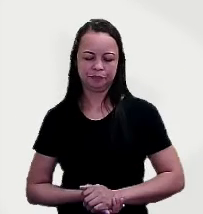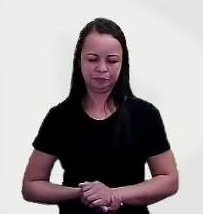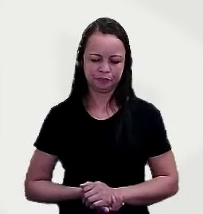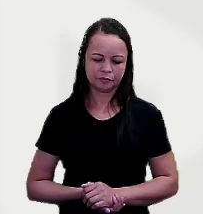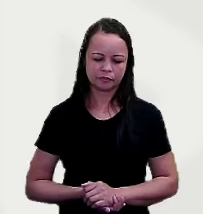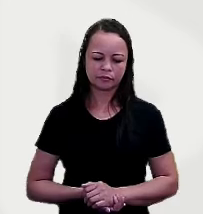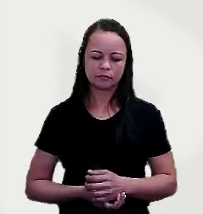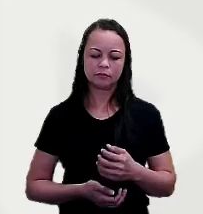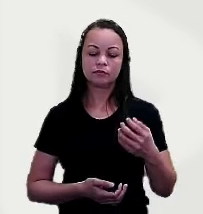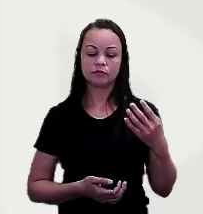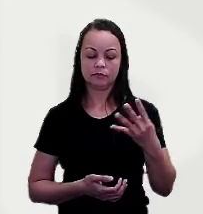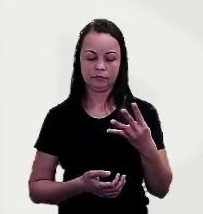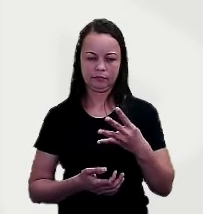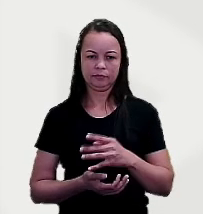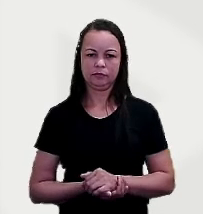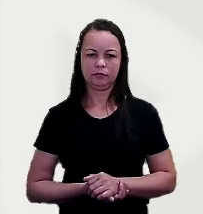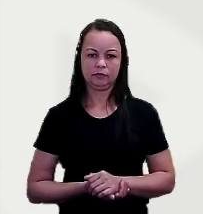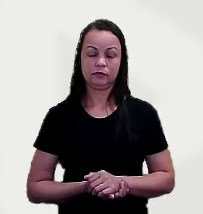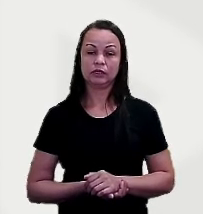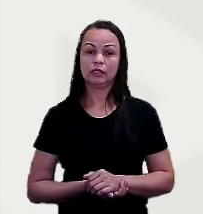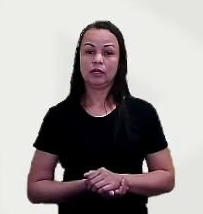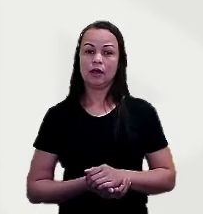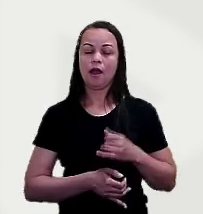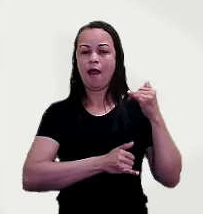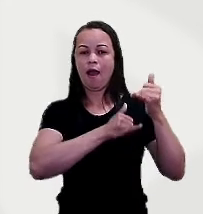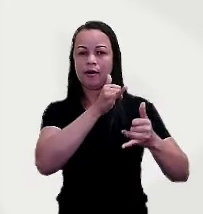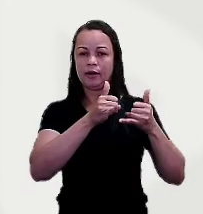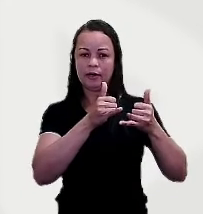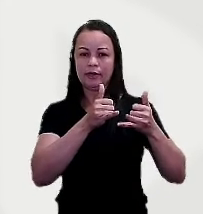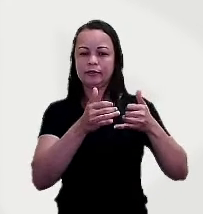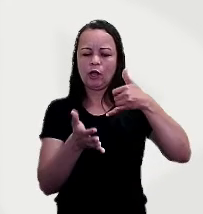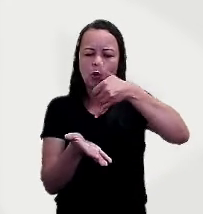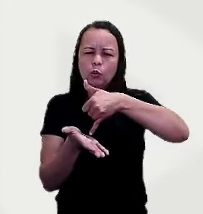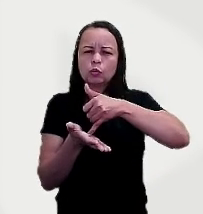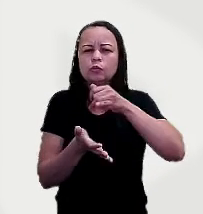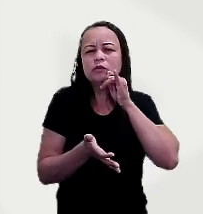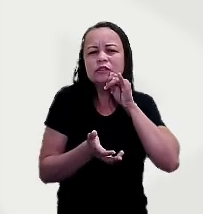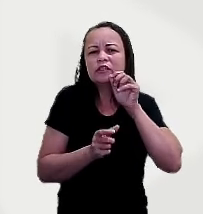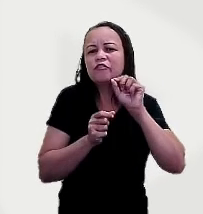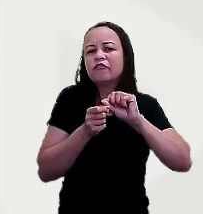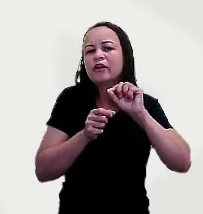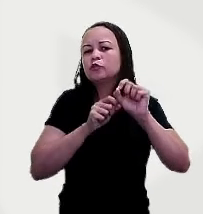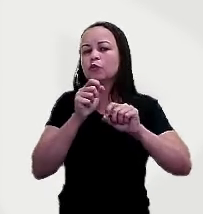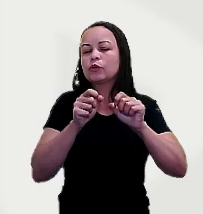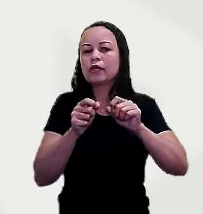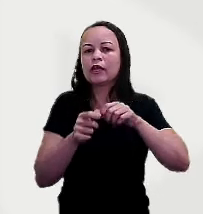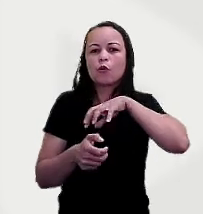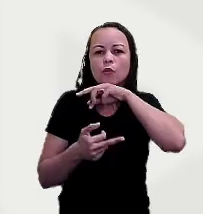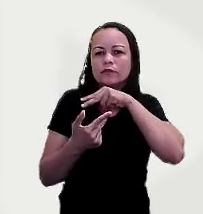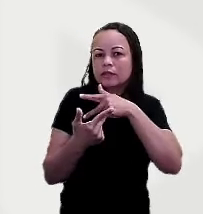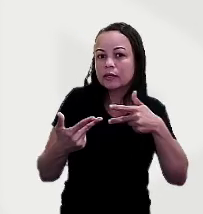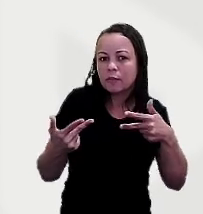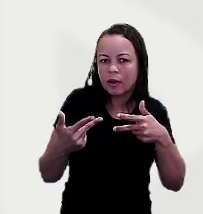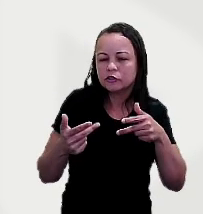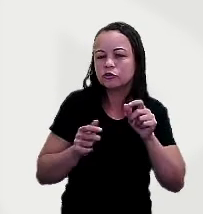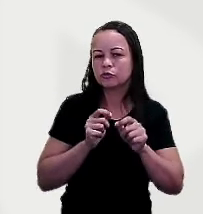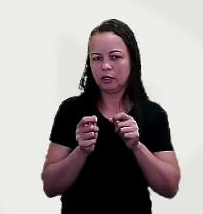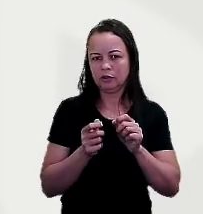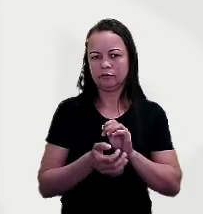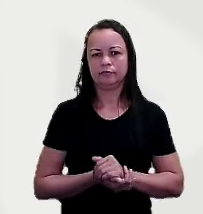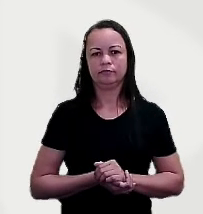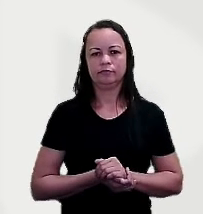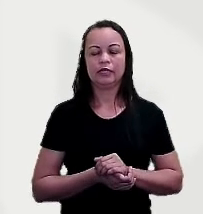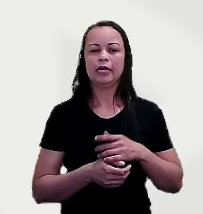Quarto quesito, segundo a lenda, o que o Saci faz com os animais? Com os animais ele faz o quê?